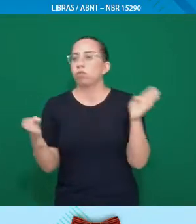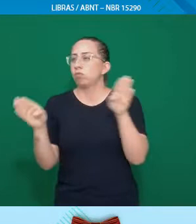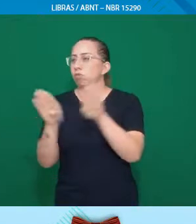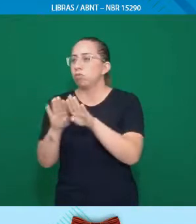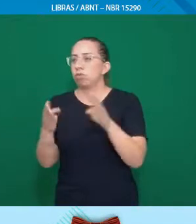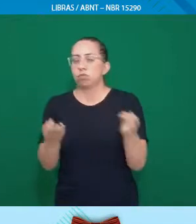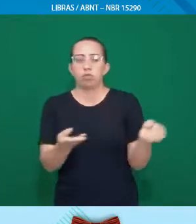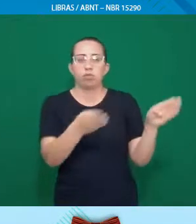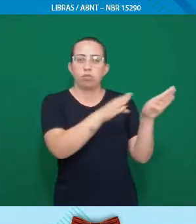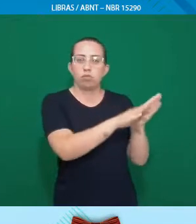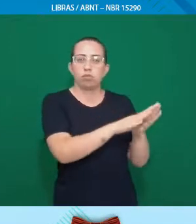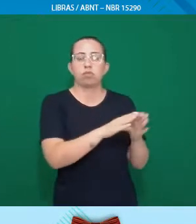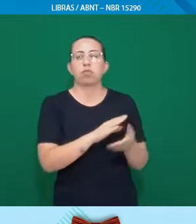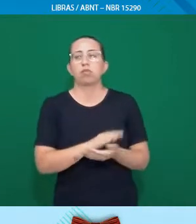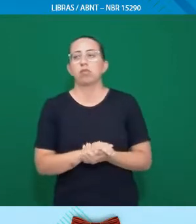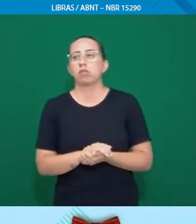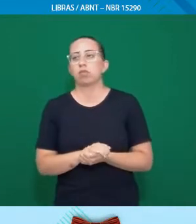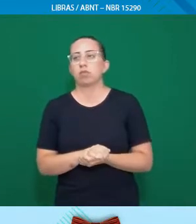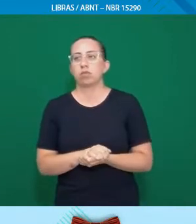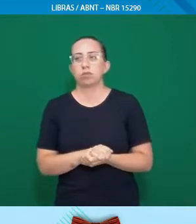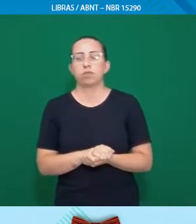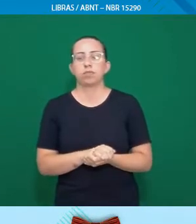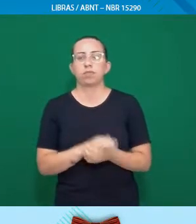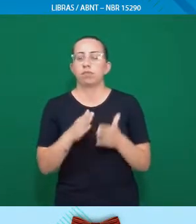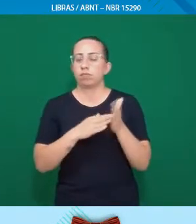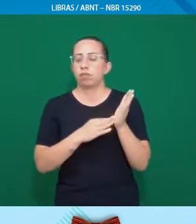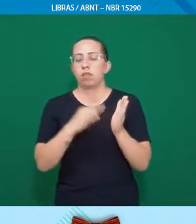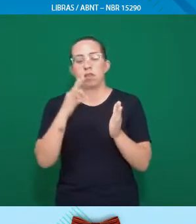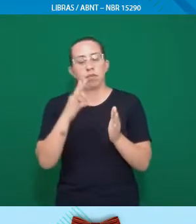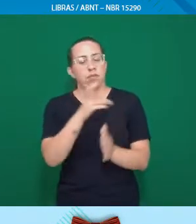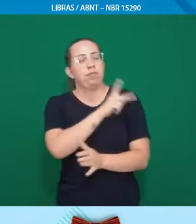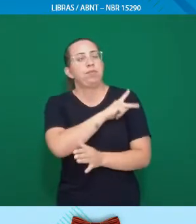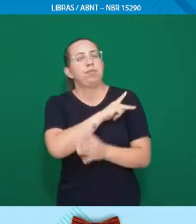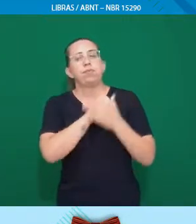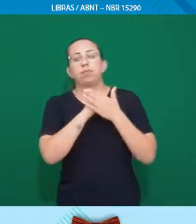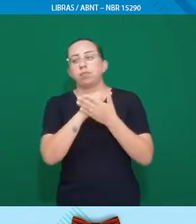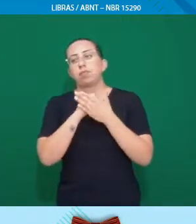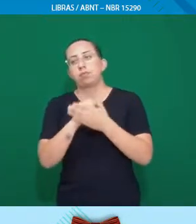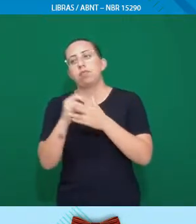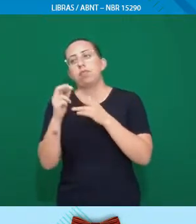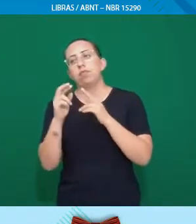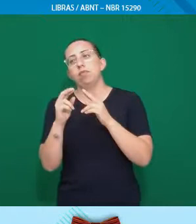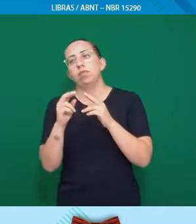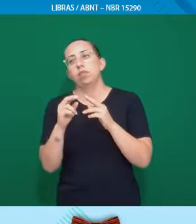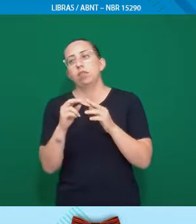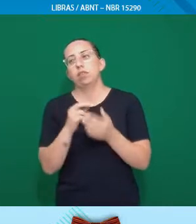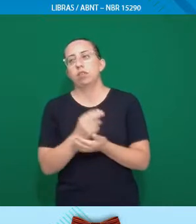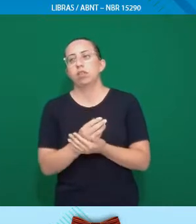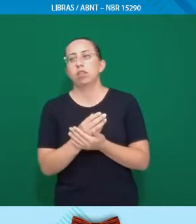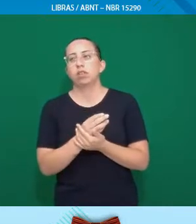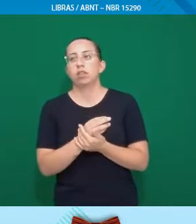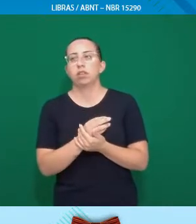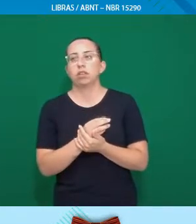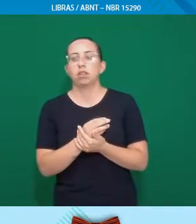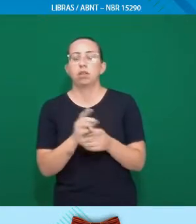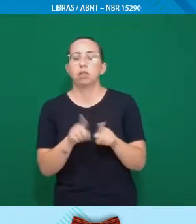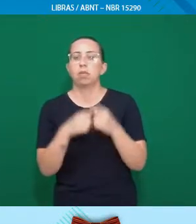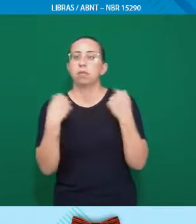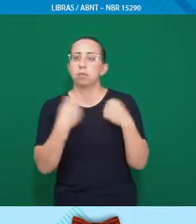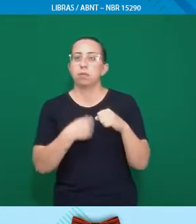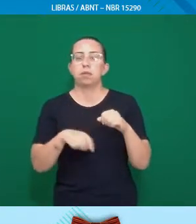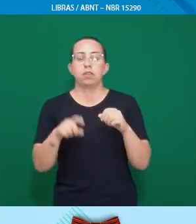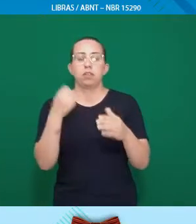já eu percorri toda a rodovia na voz todos já estavam as a o serviço desculpa já havia sido Feio